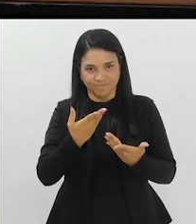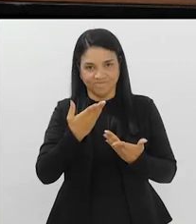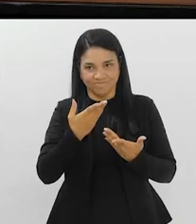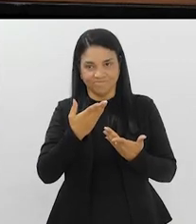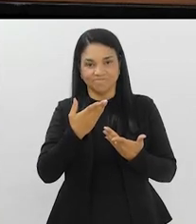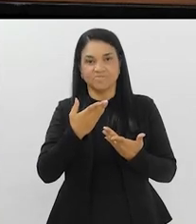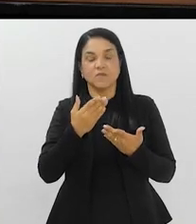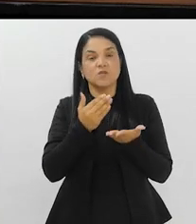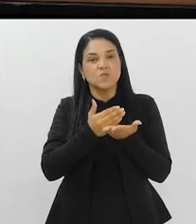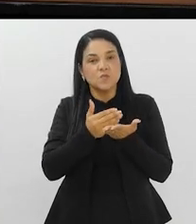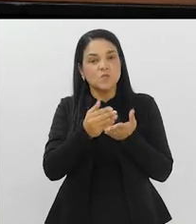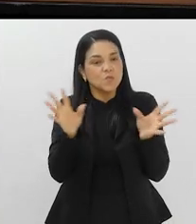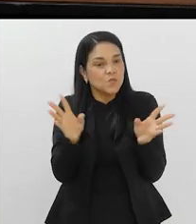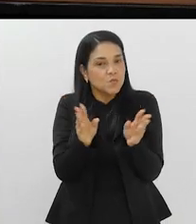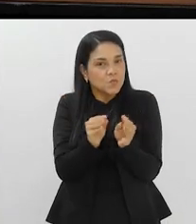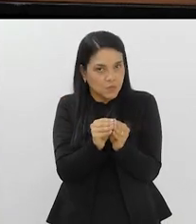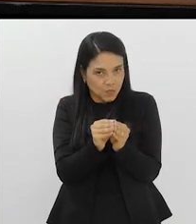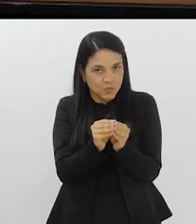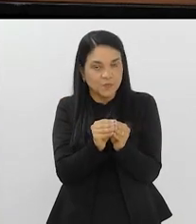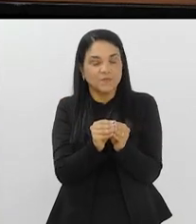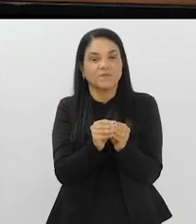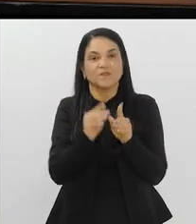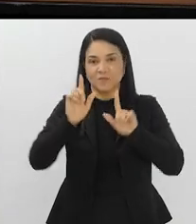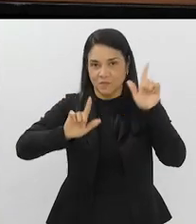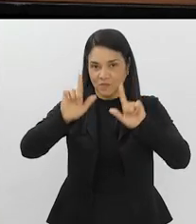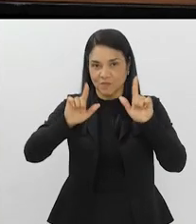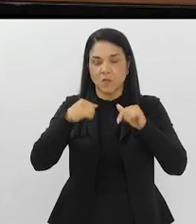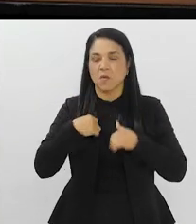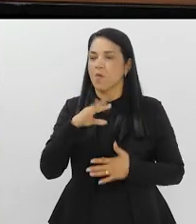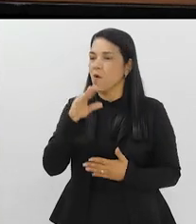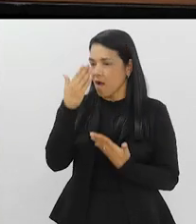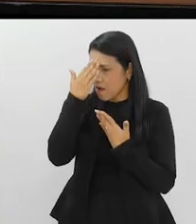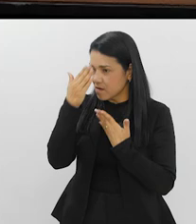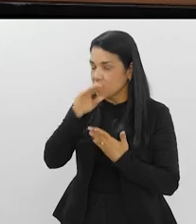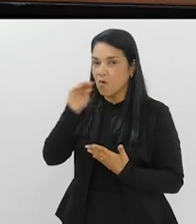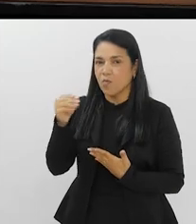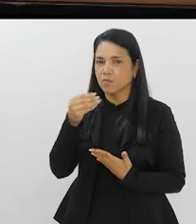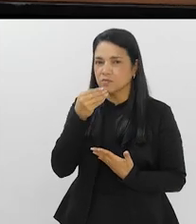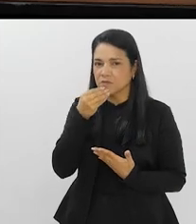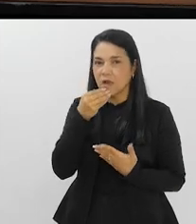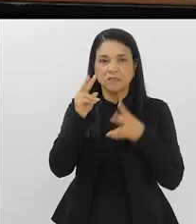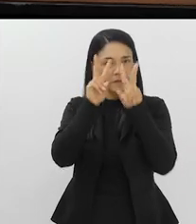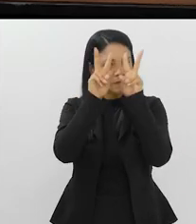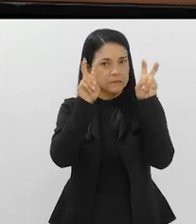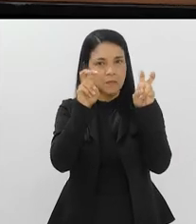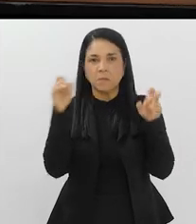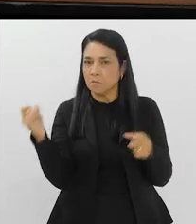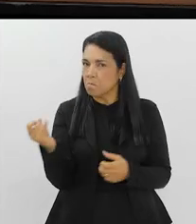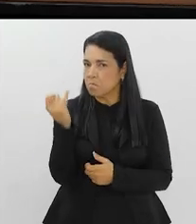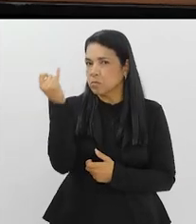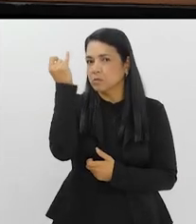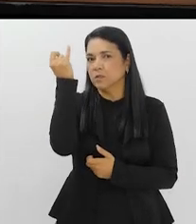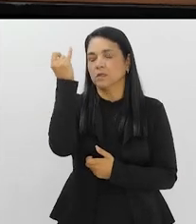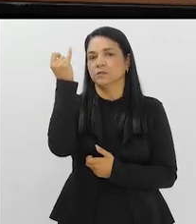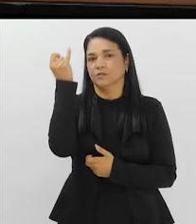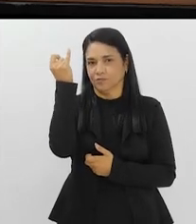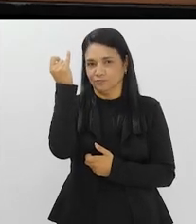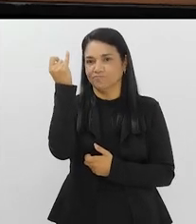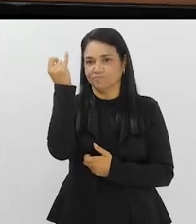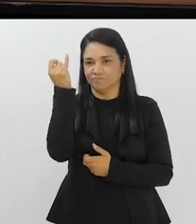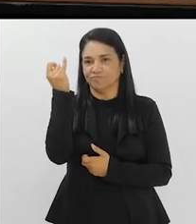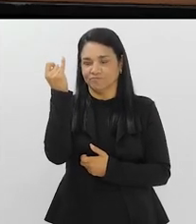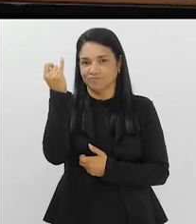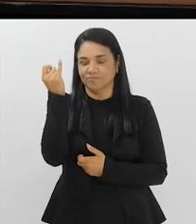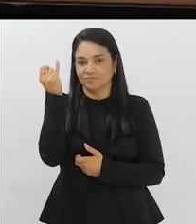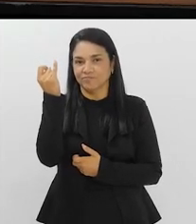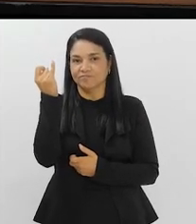abertura do programa, né? Eu agradeço a oportunidade para estar aqui conversando sobre esse assunto de extrema relevância pública, não